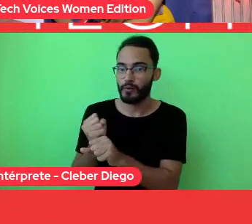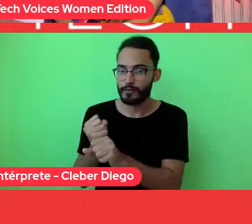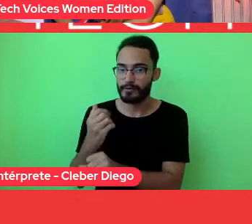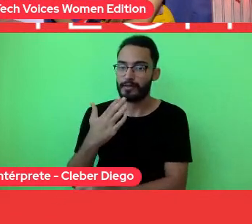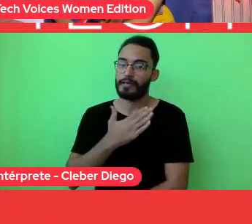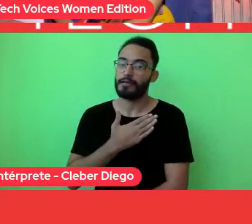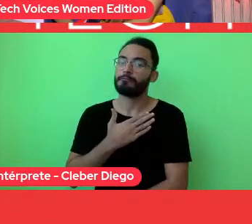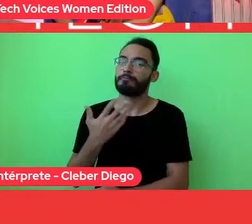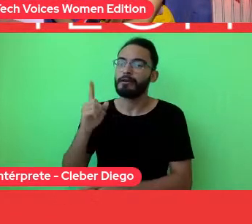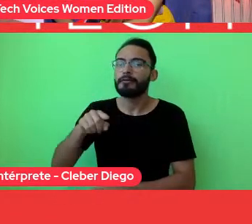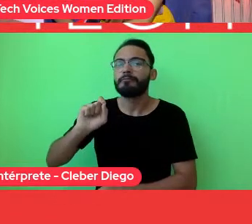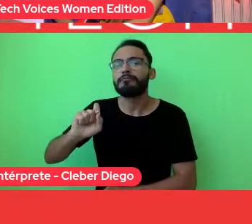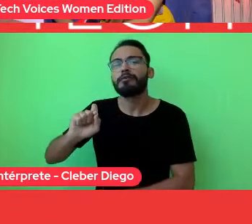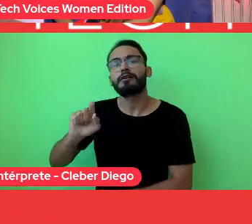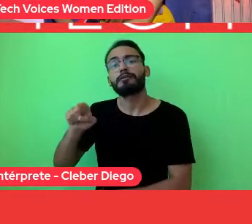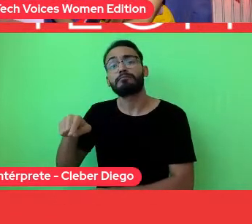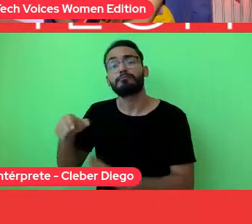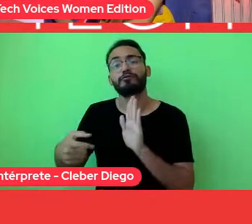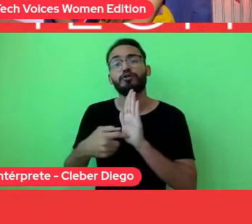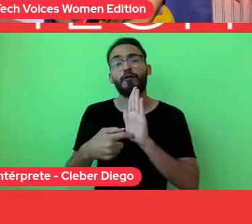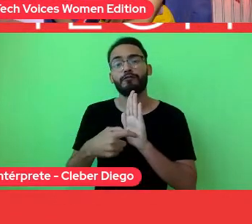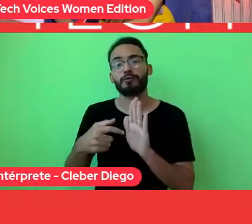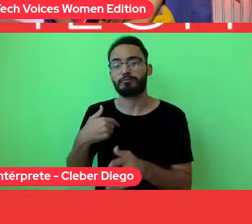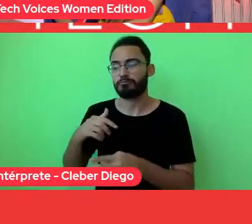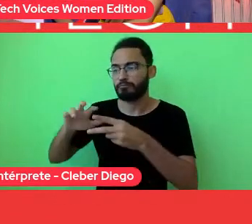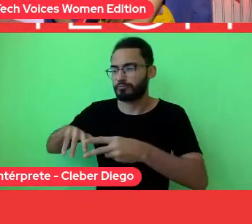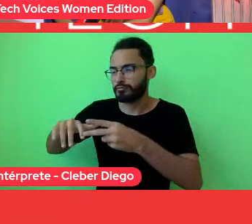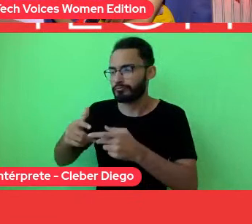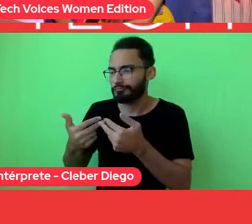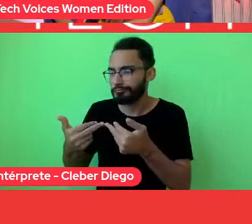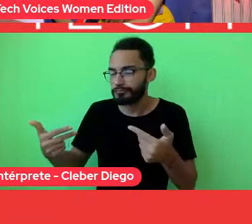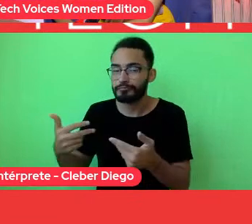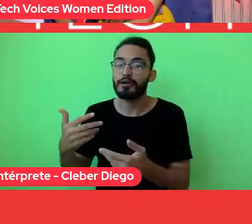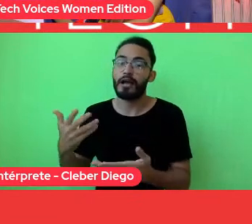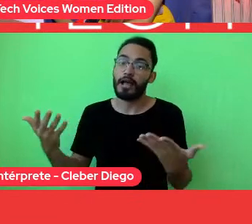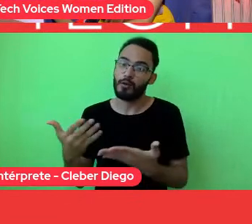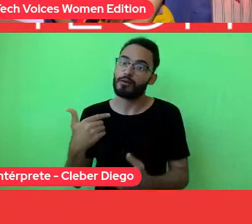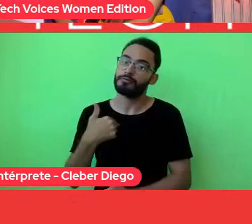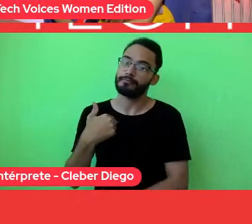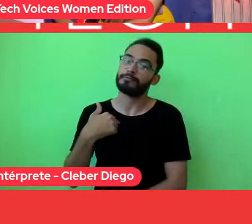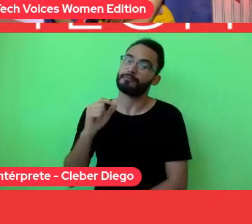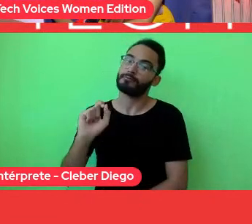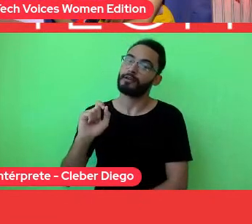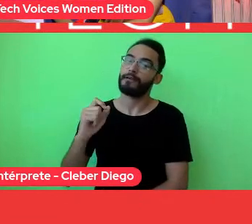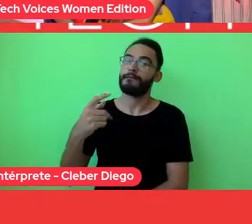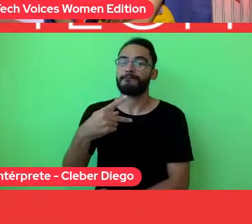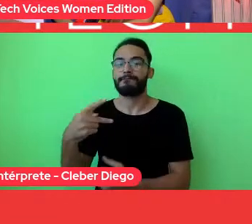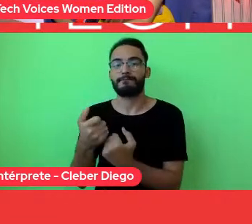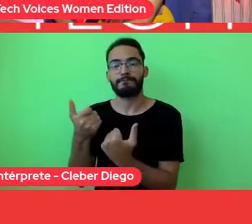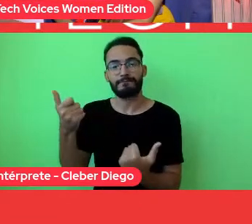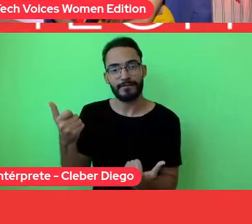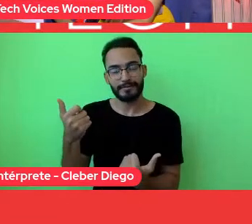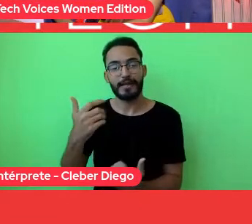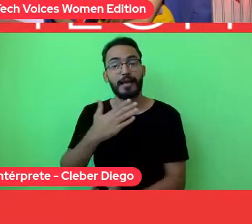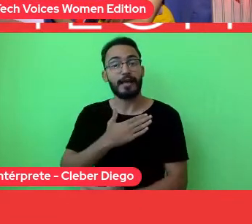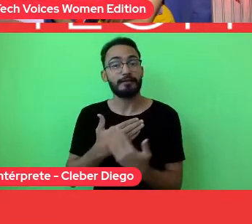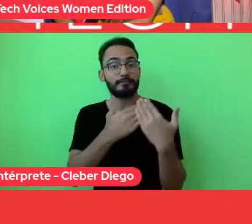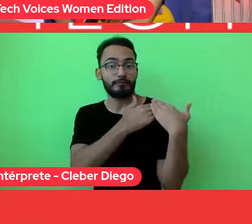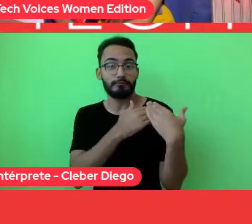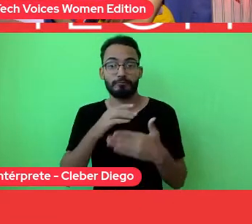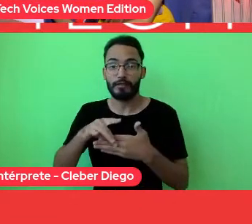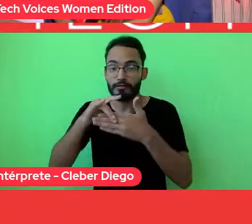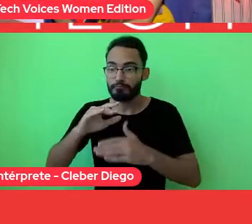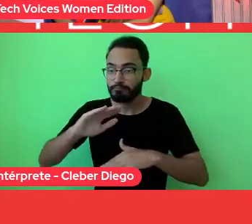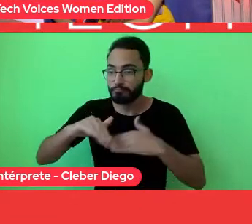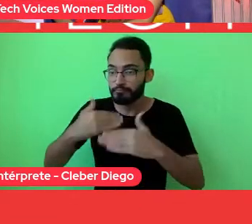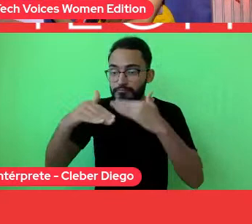número 5. Hoje sou executiva, vice-presidente, partner na CIT, responsável por liderar nossa